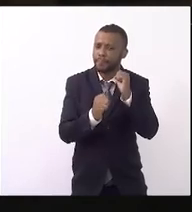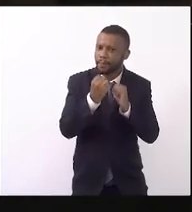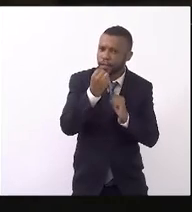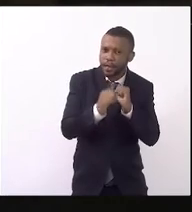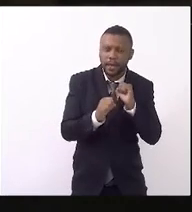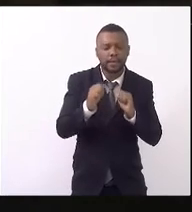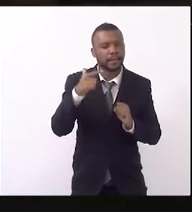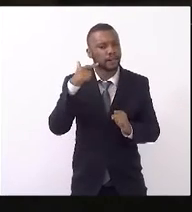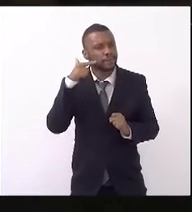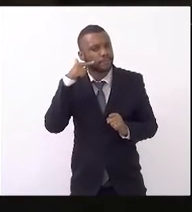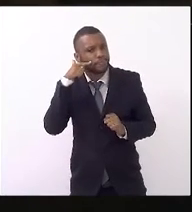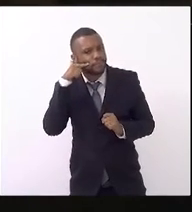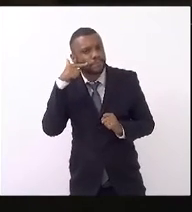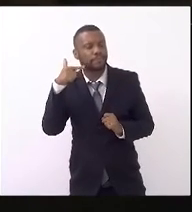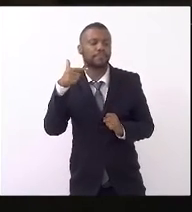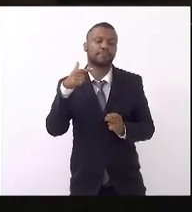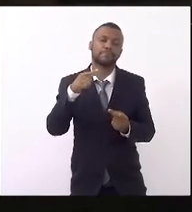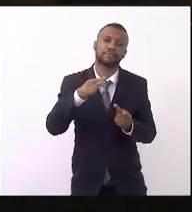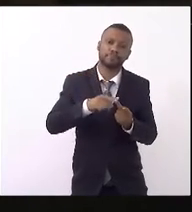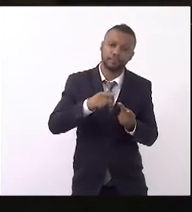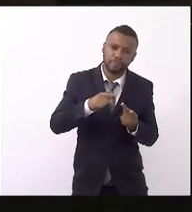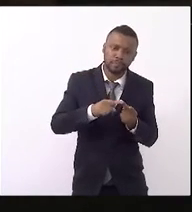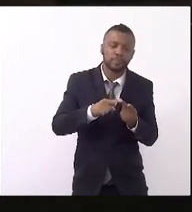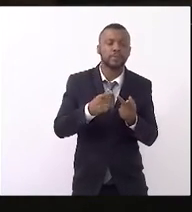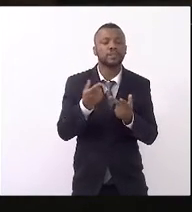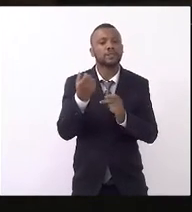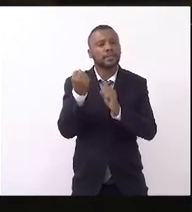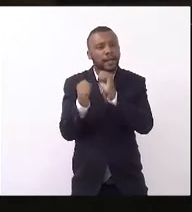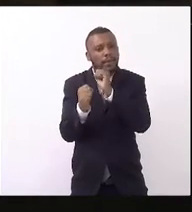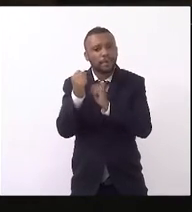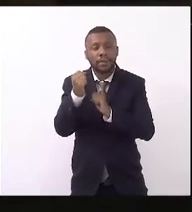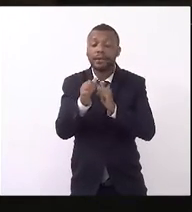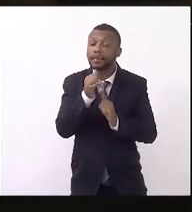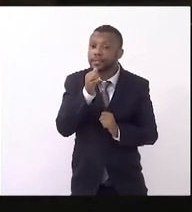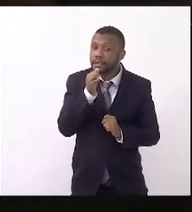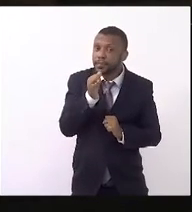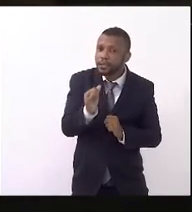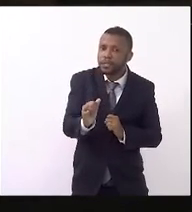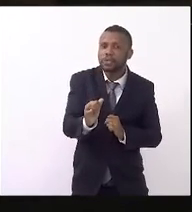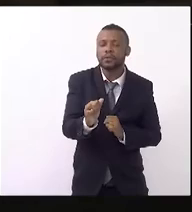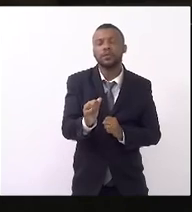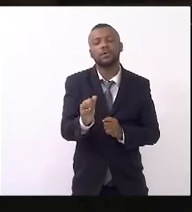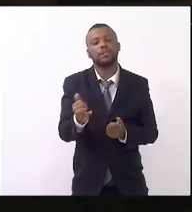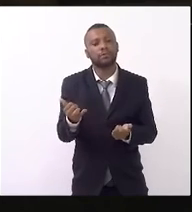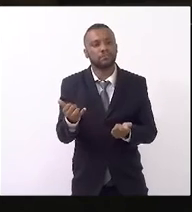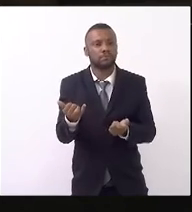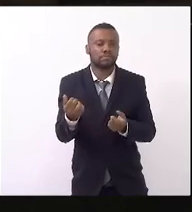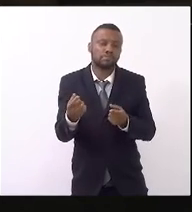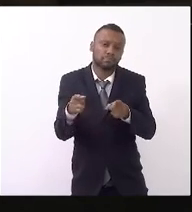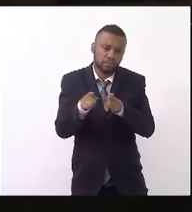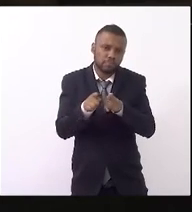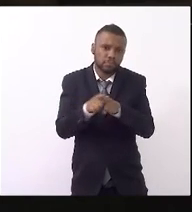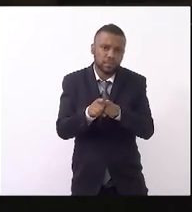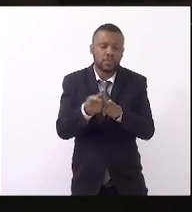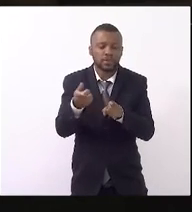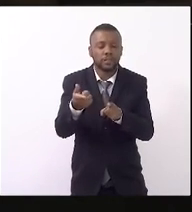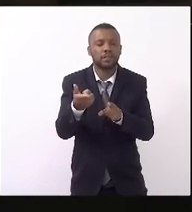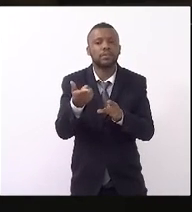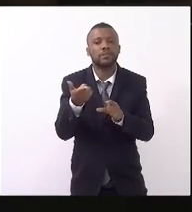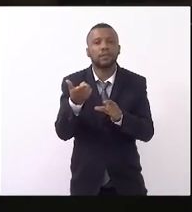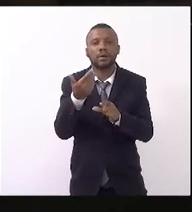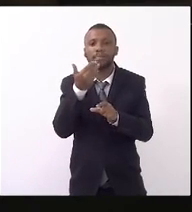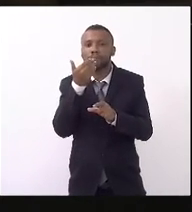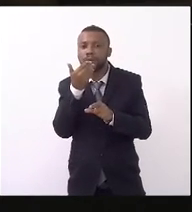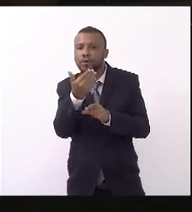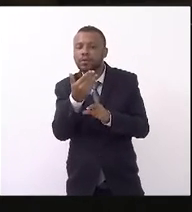de telefonia, das operadoras, das concessionárias de energia elétrica, que encaminhassem as suas